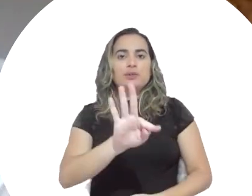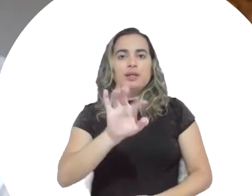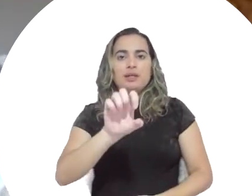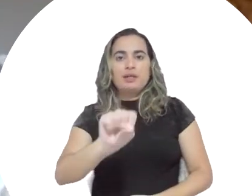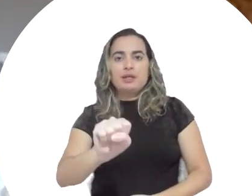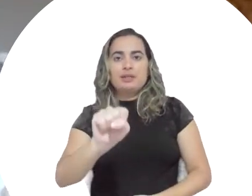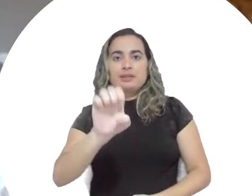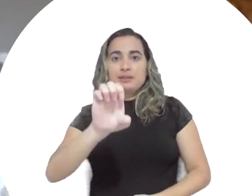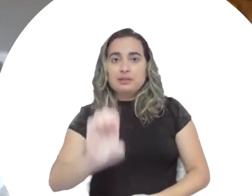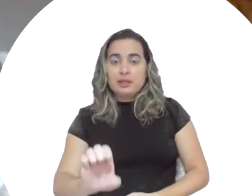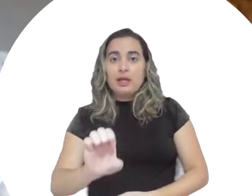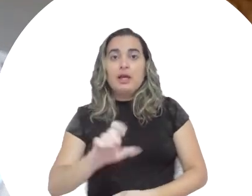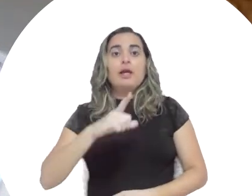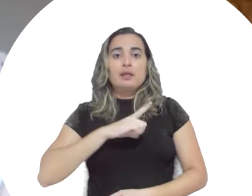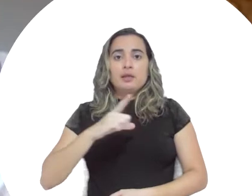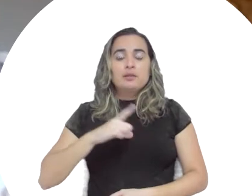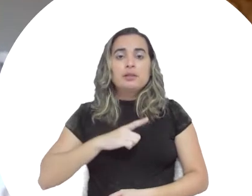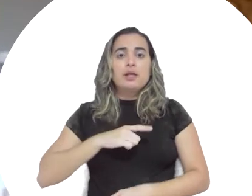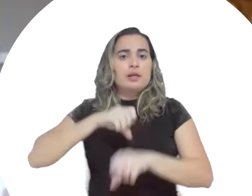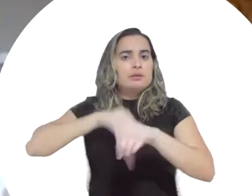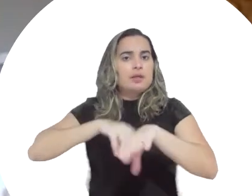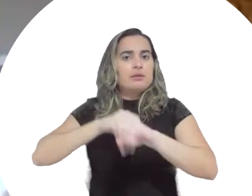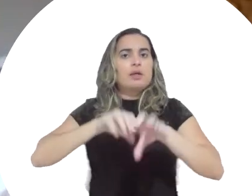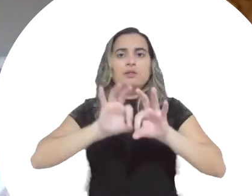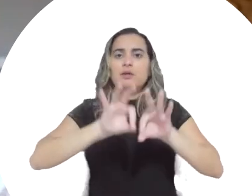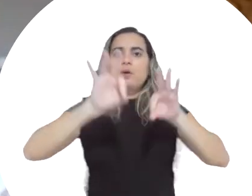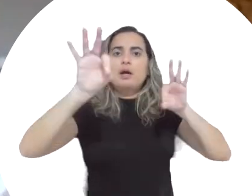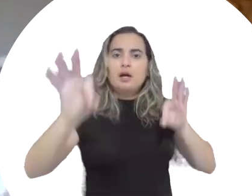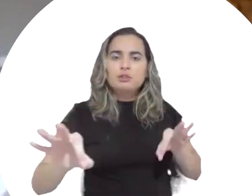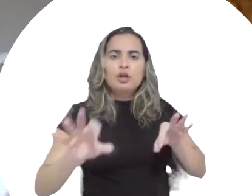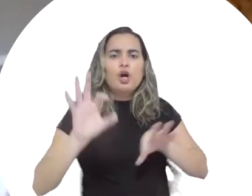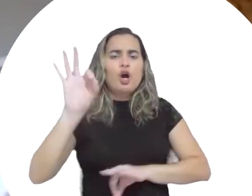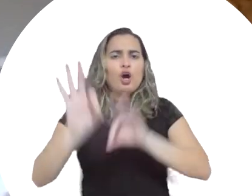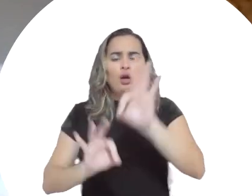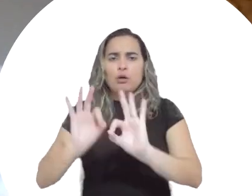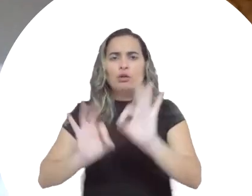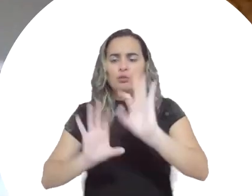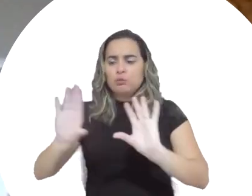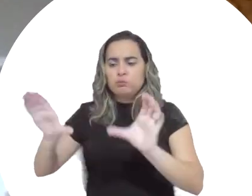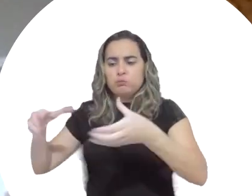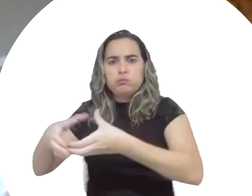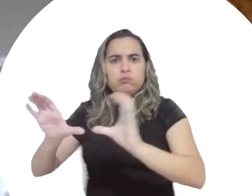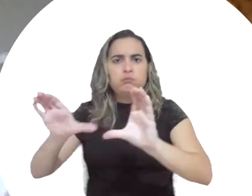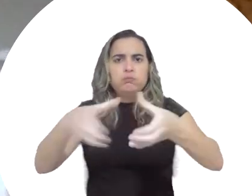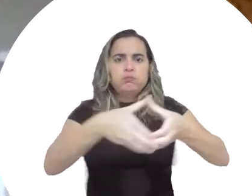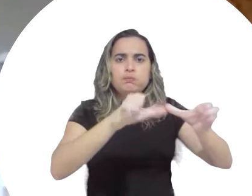Então, o TSE, na plataforma de educação à distância, montou uma grande